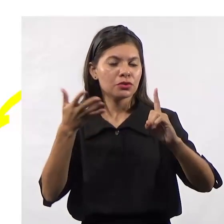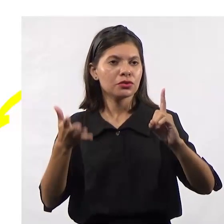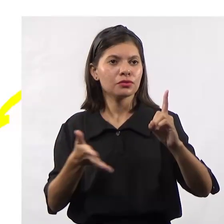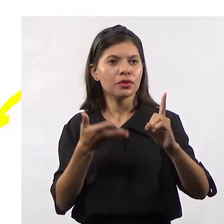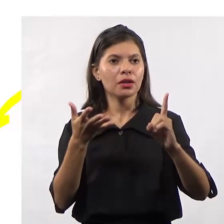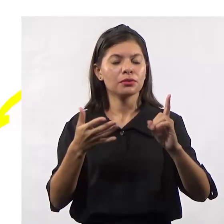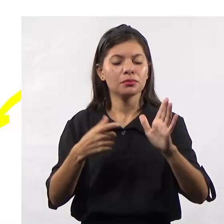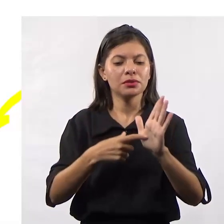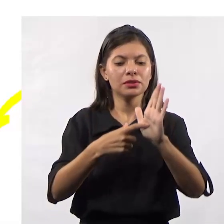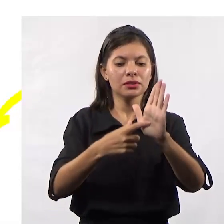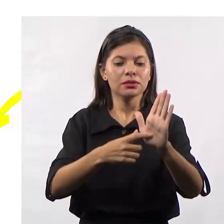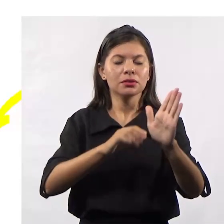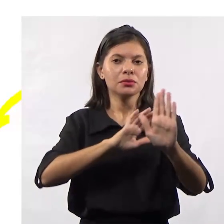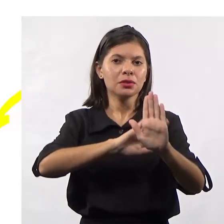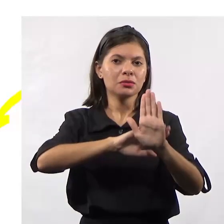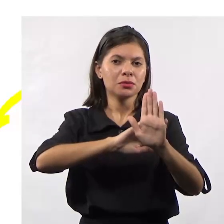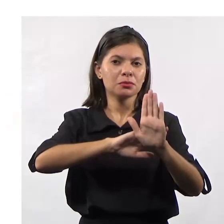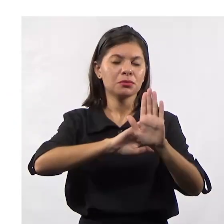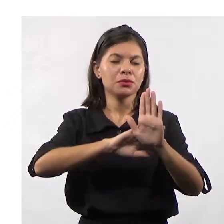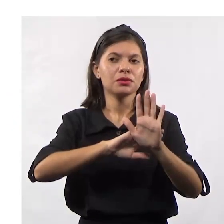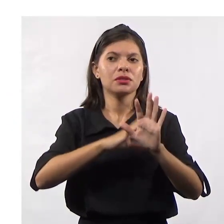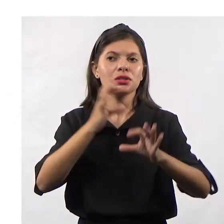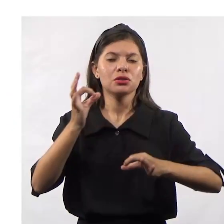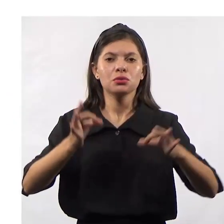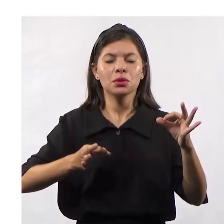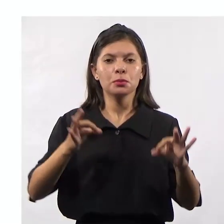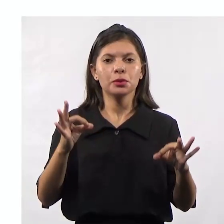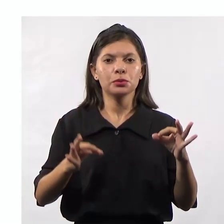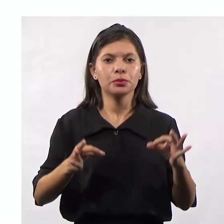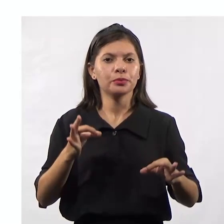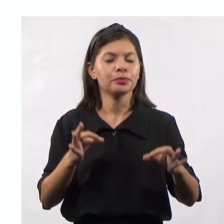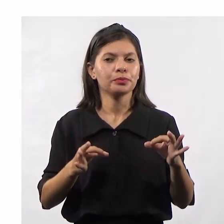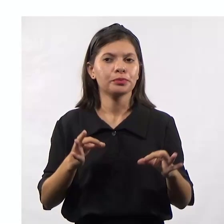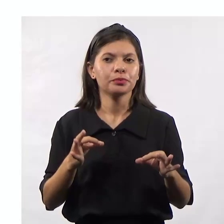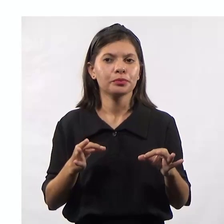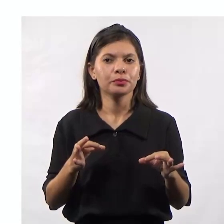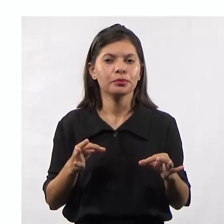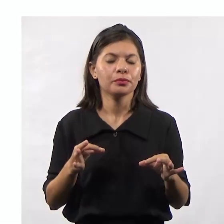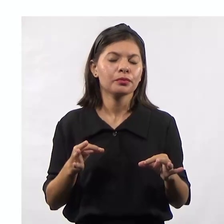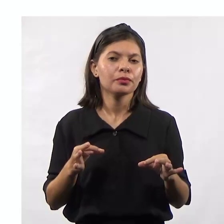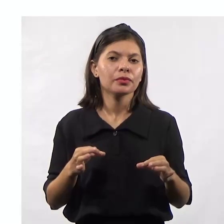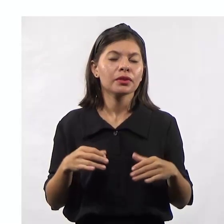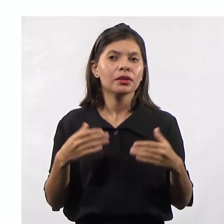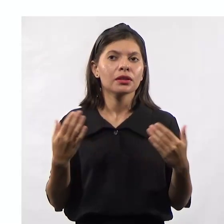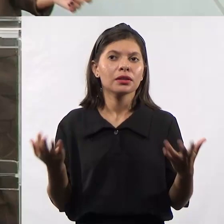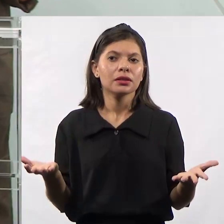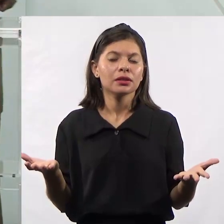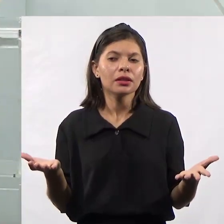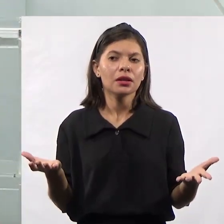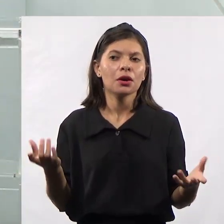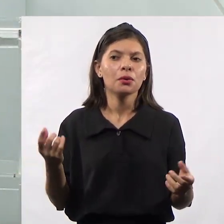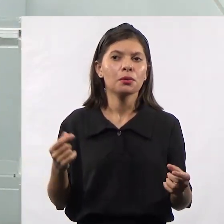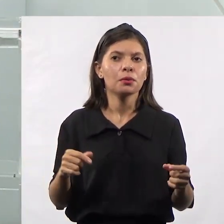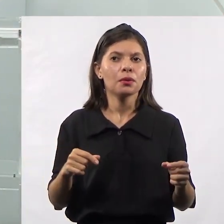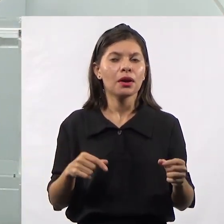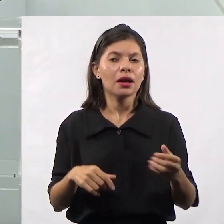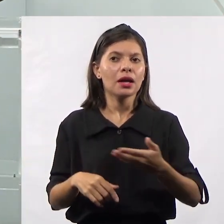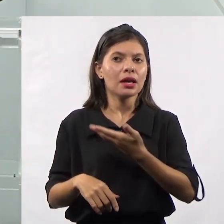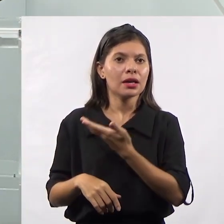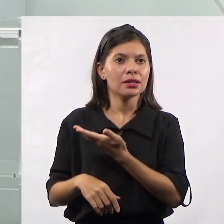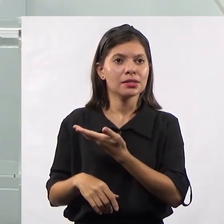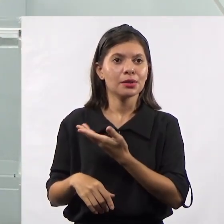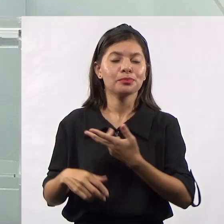habilitação à frente da apresentação das propostas e do julgamento, né, se precisar. Então é isso, gente. Essa